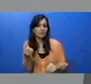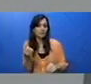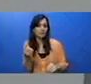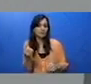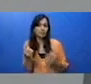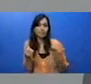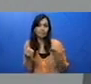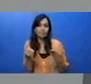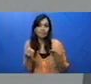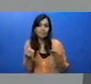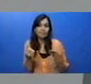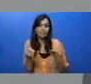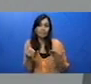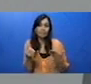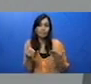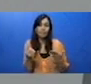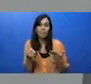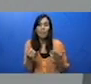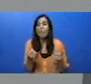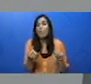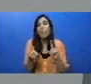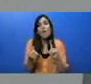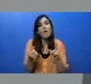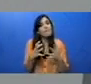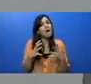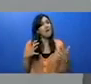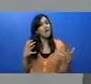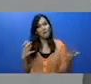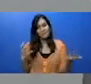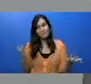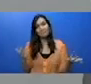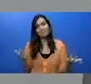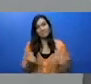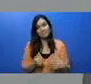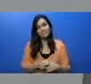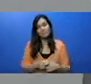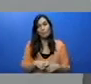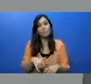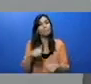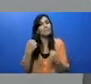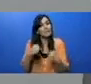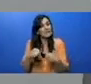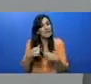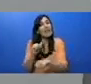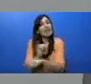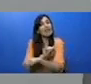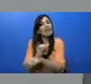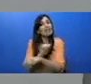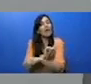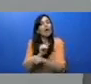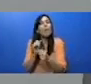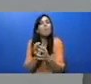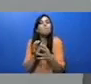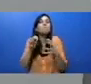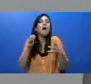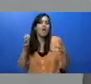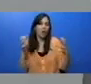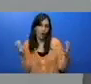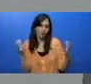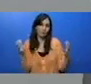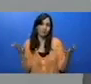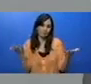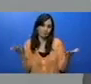356, não seria o maior número que eu conseguiria formar, certo? Por quê? Olha só,